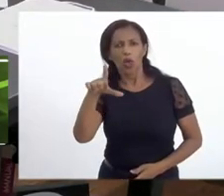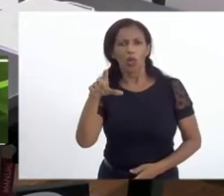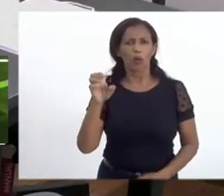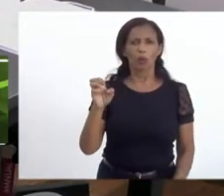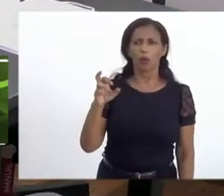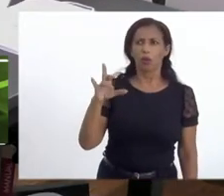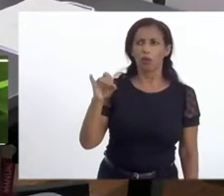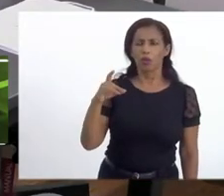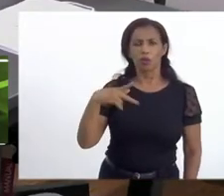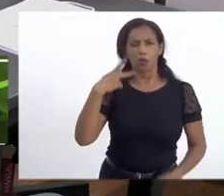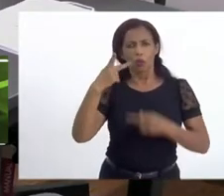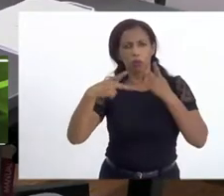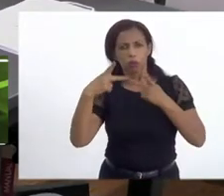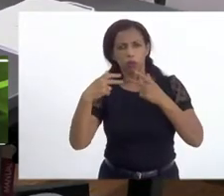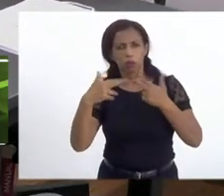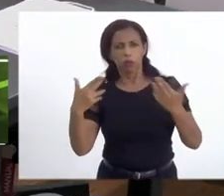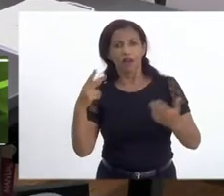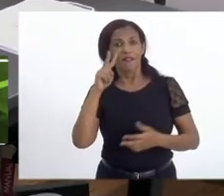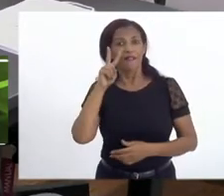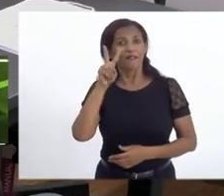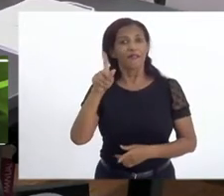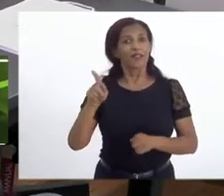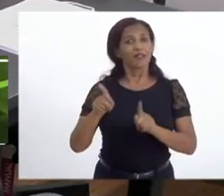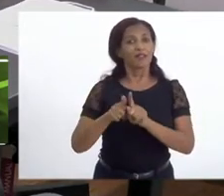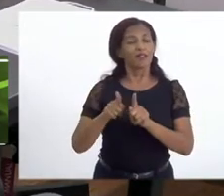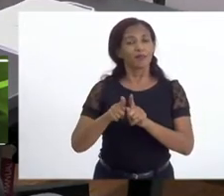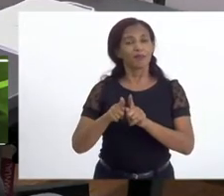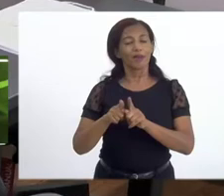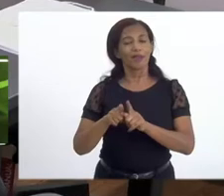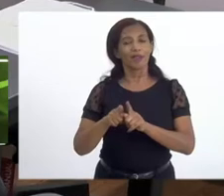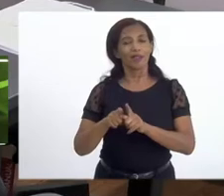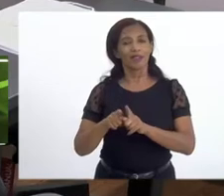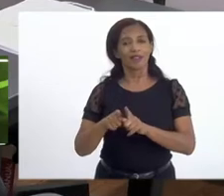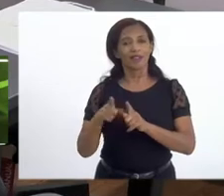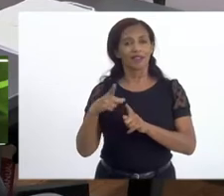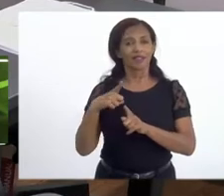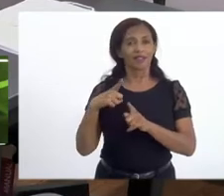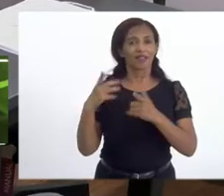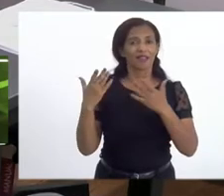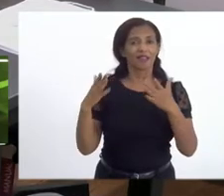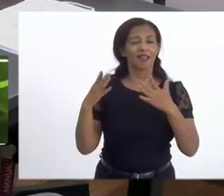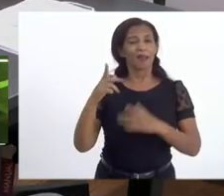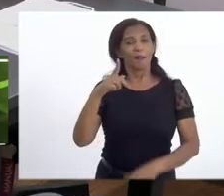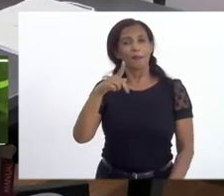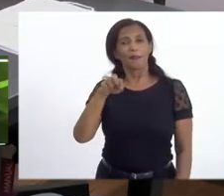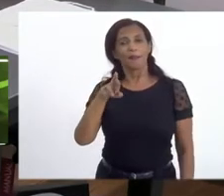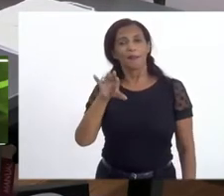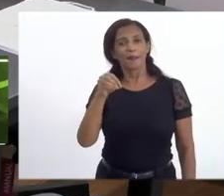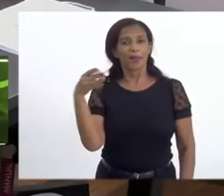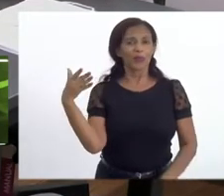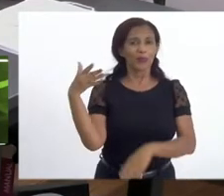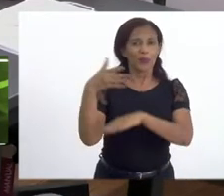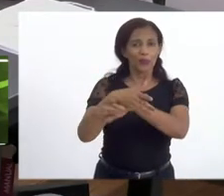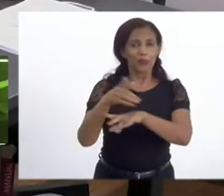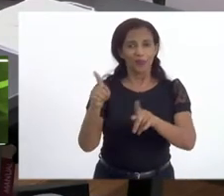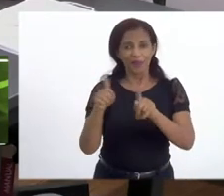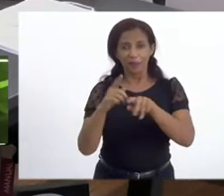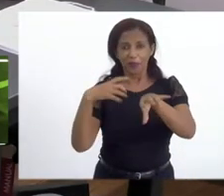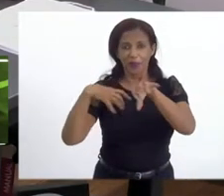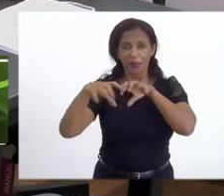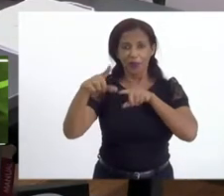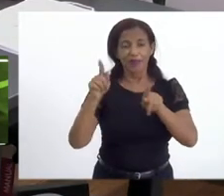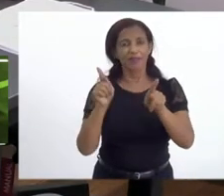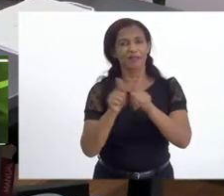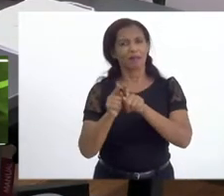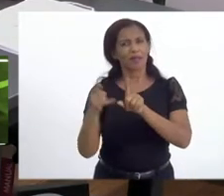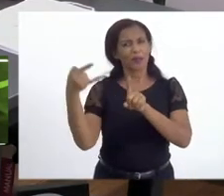Júnior... Vi também, quero saudar aqui a presença do deputado Pedro Ricardo, que acabou de entrar conosco aqui virtualmente